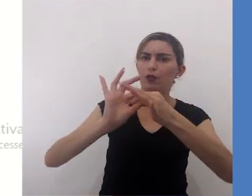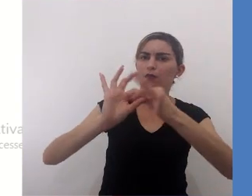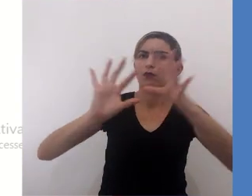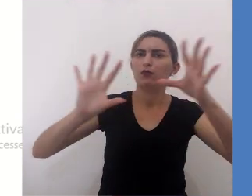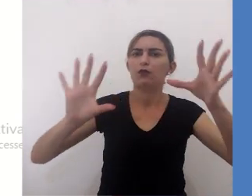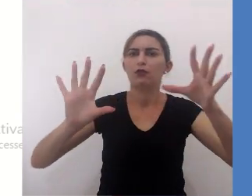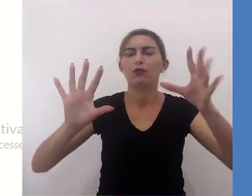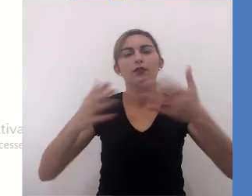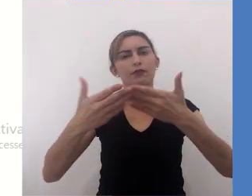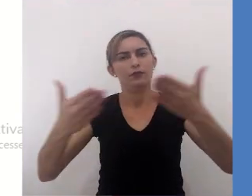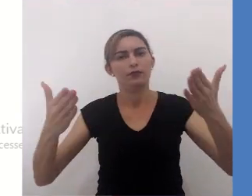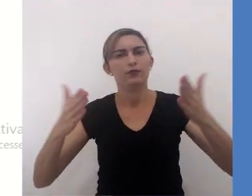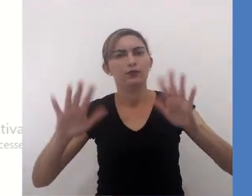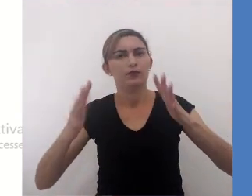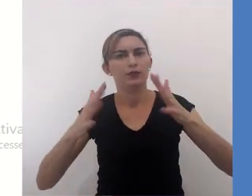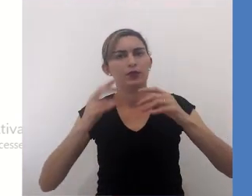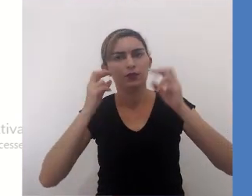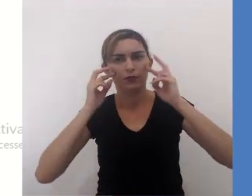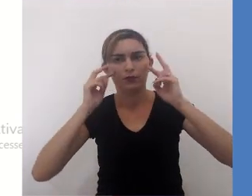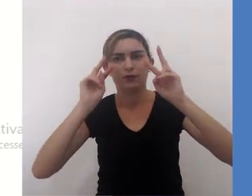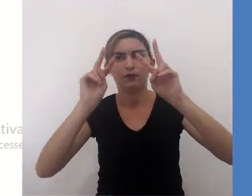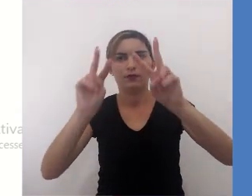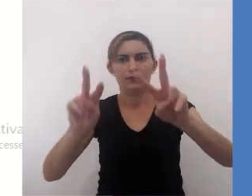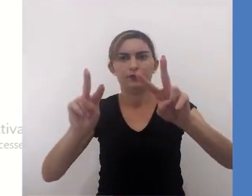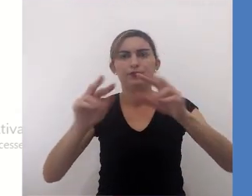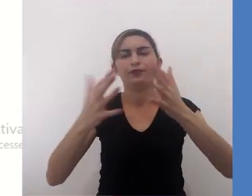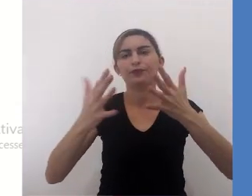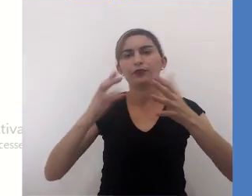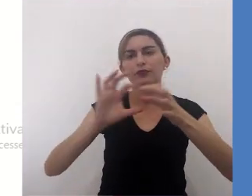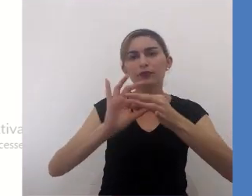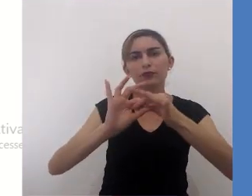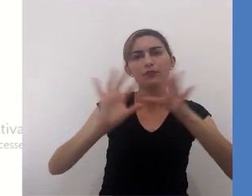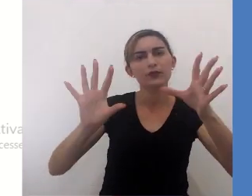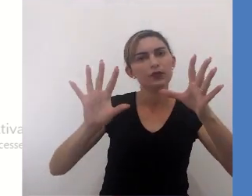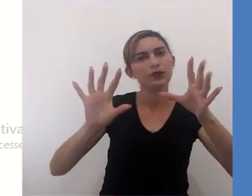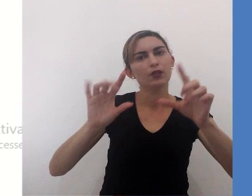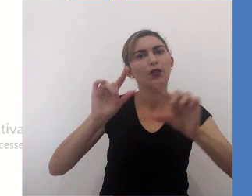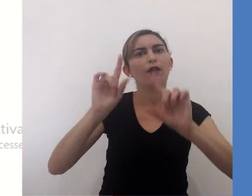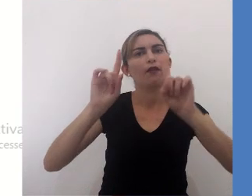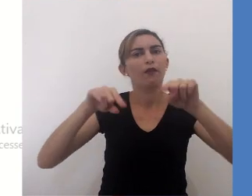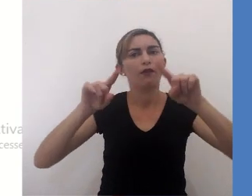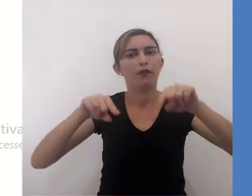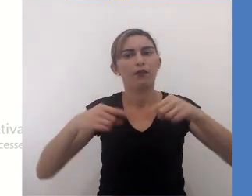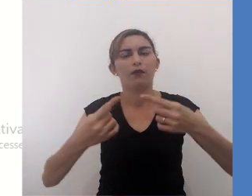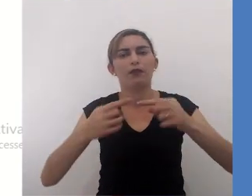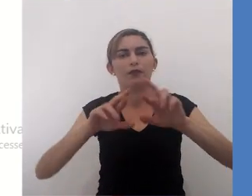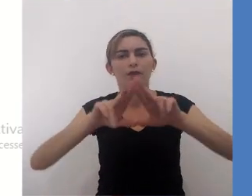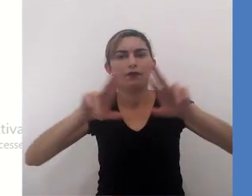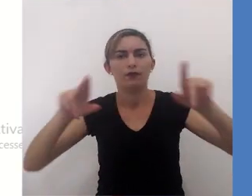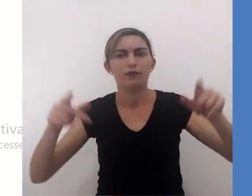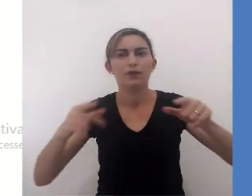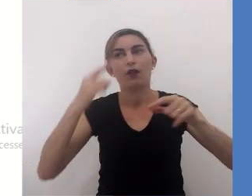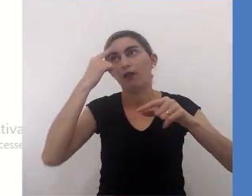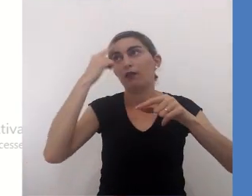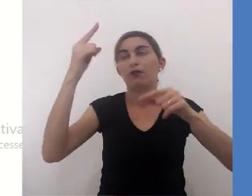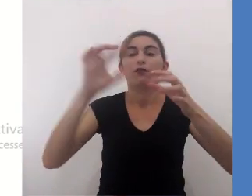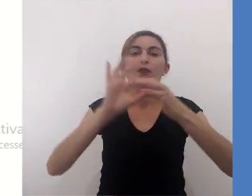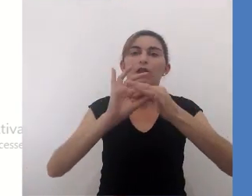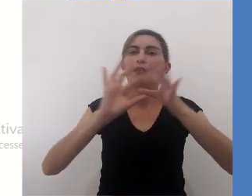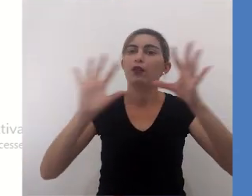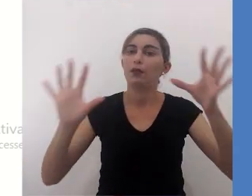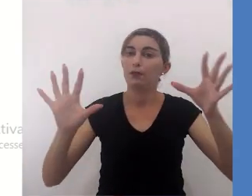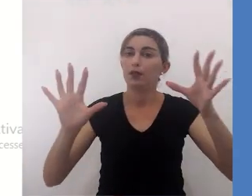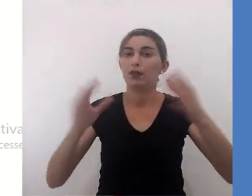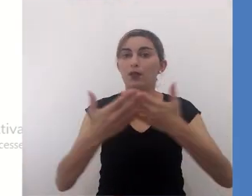liberalismo, pessoal? Então, conforme vocês estão vendo aí na tela, o liberalismo é as ideias liberais,